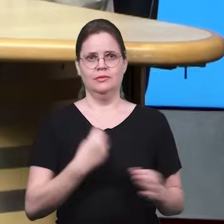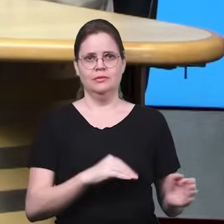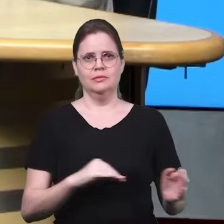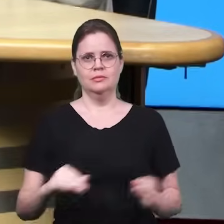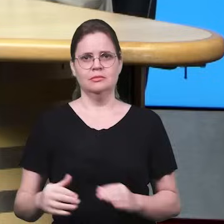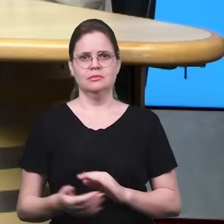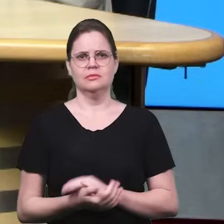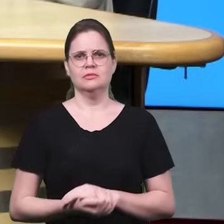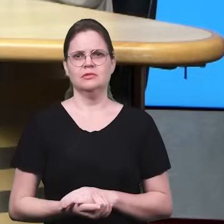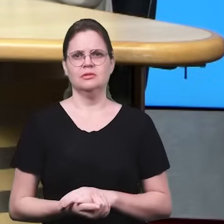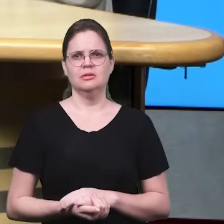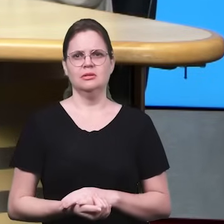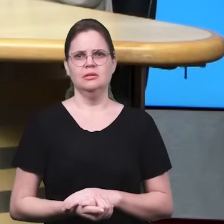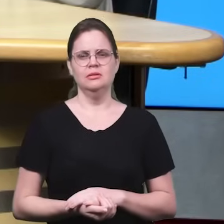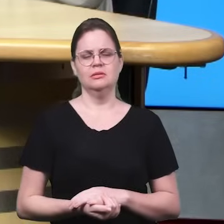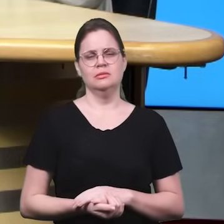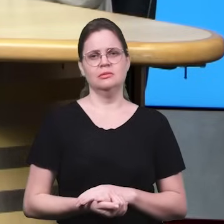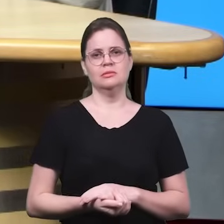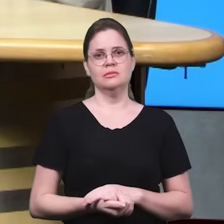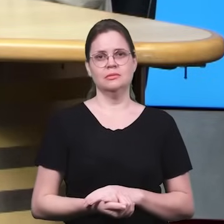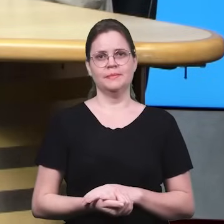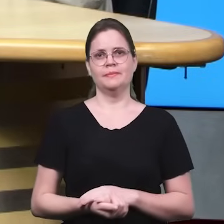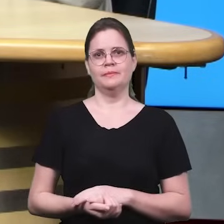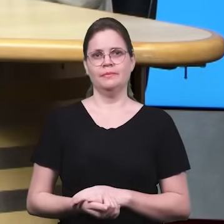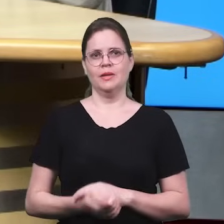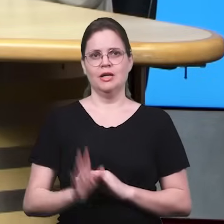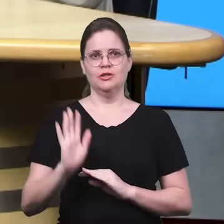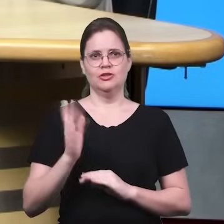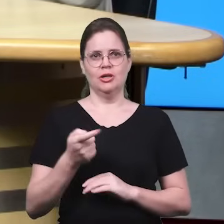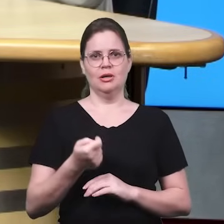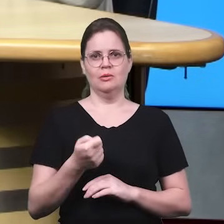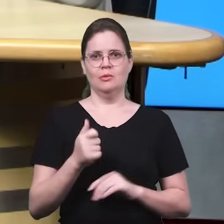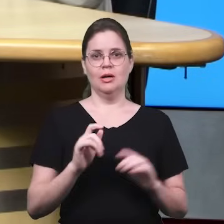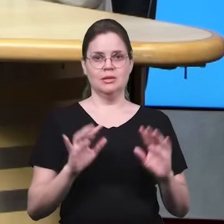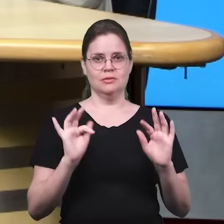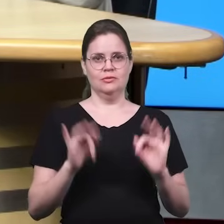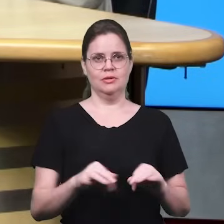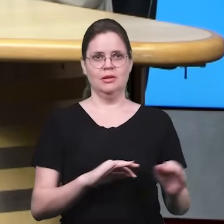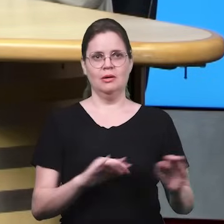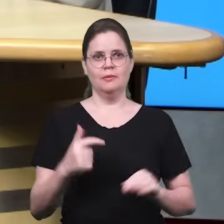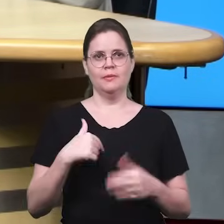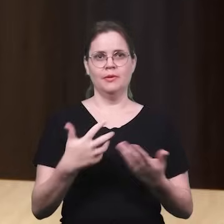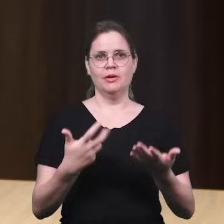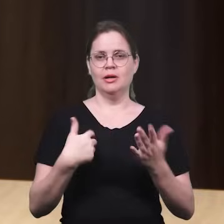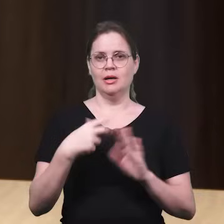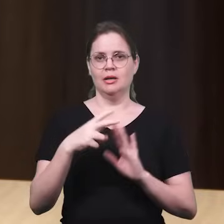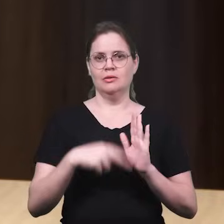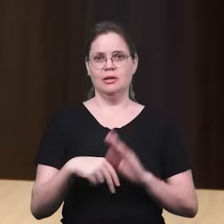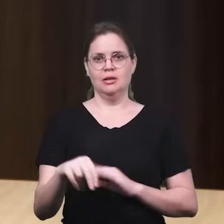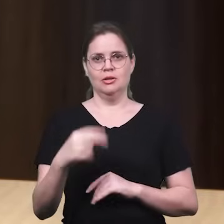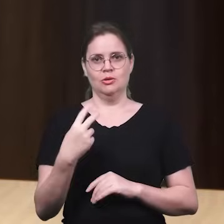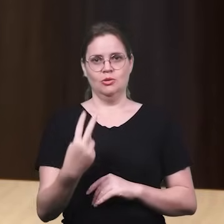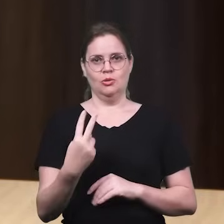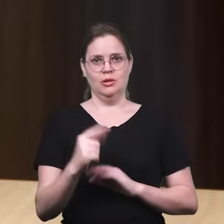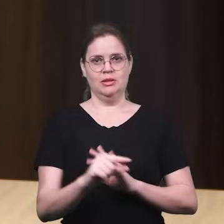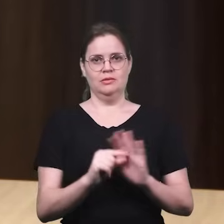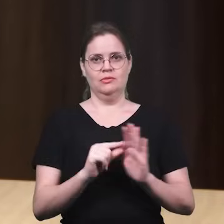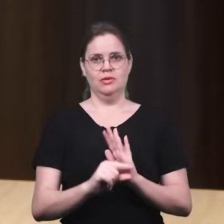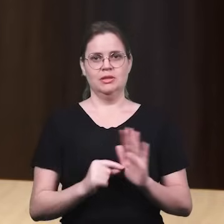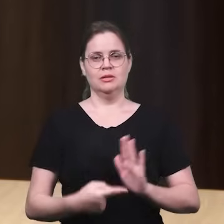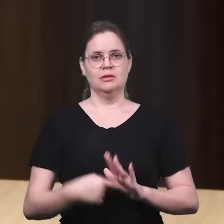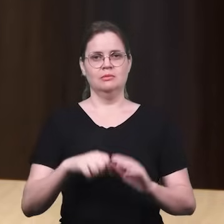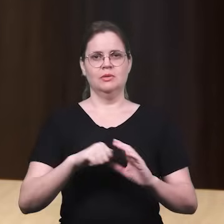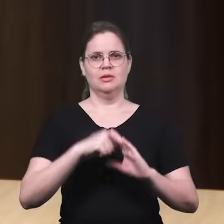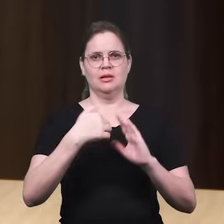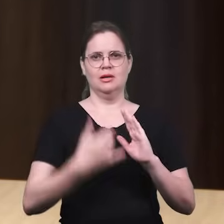eu gostaria até de ler, já estamos encaminhando para o final, eu gostaria de ler 2 versos que falam das características do